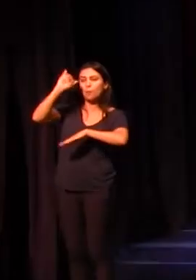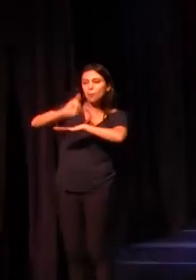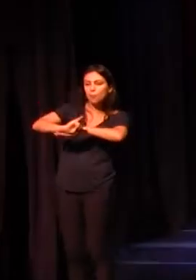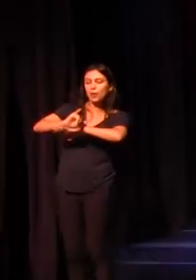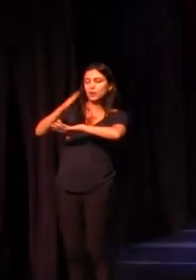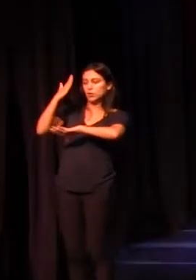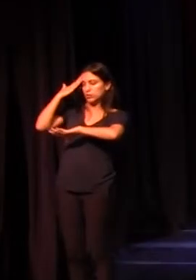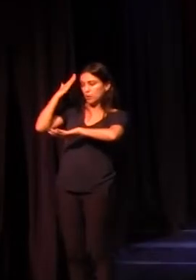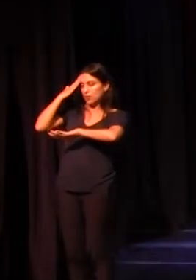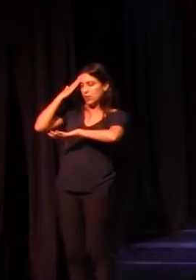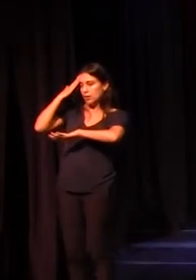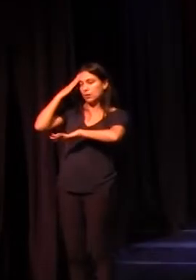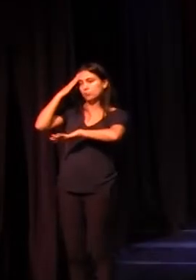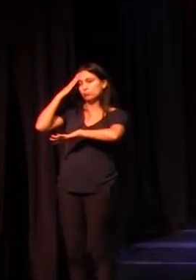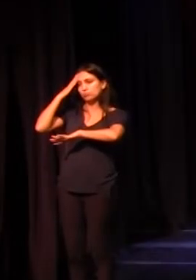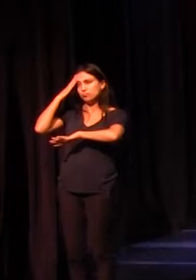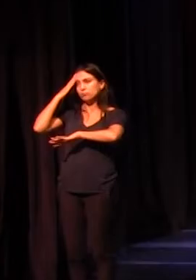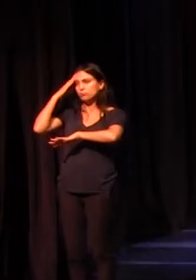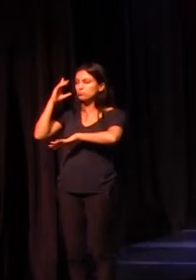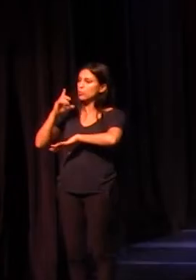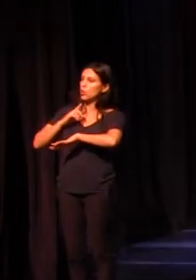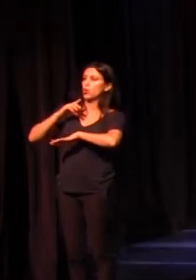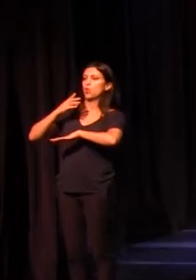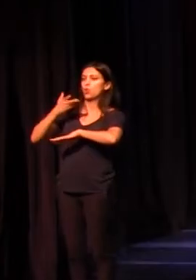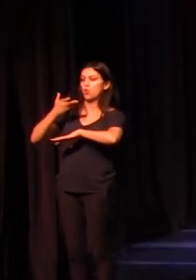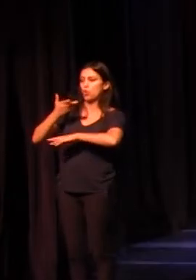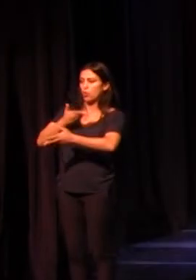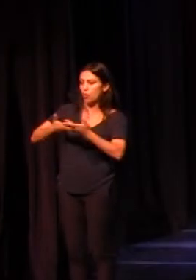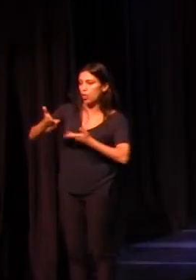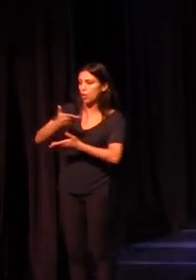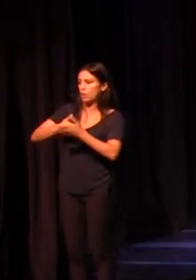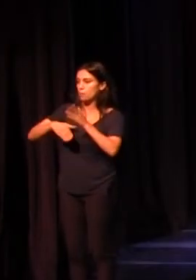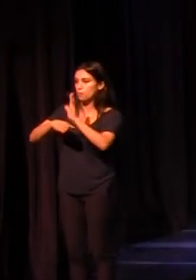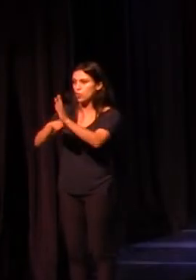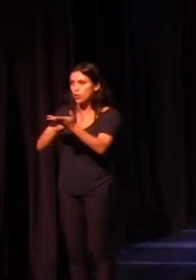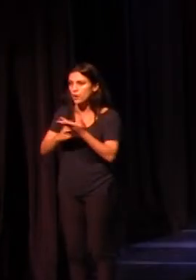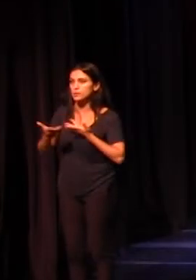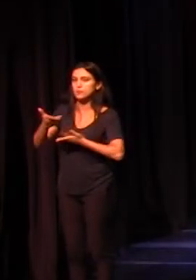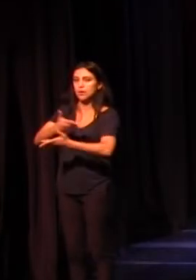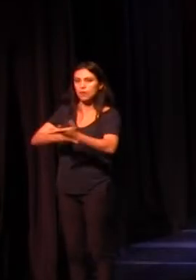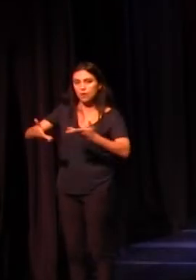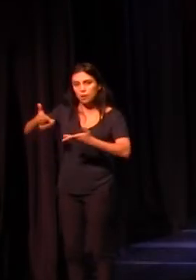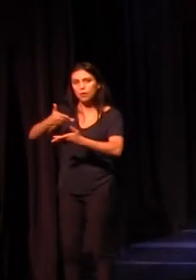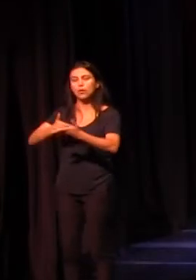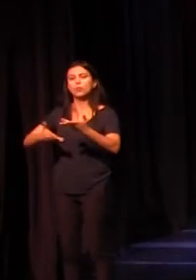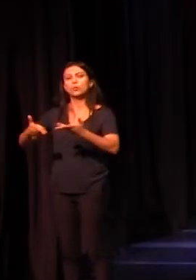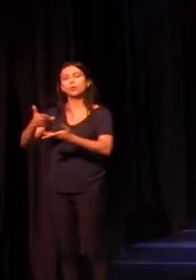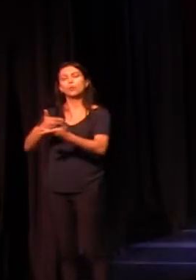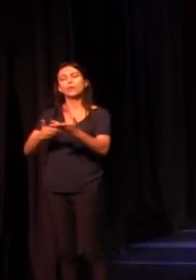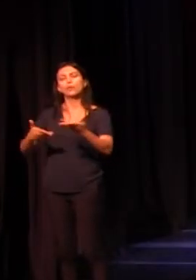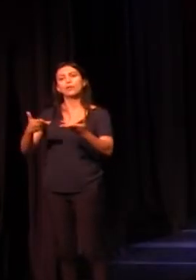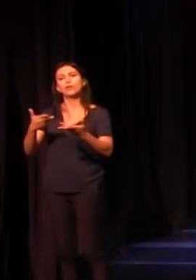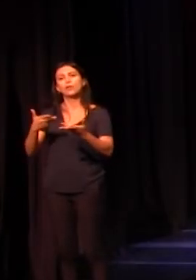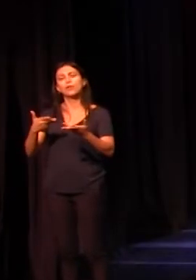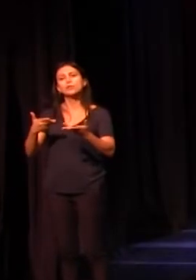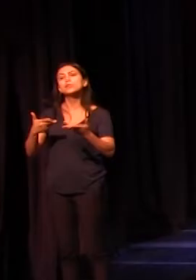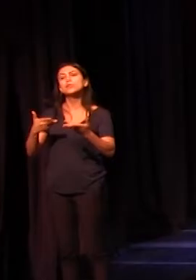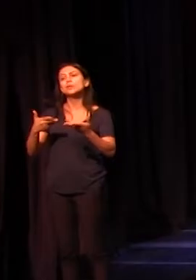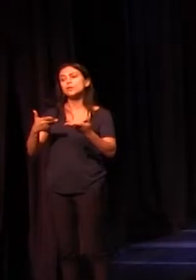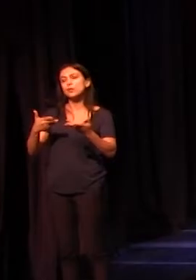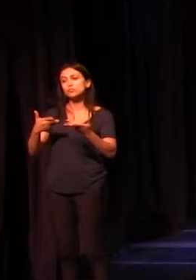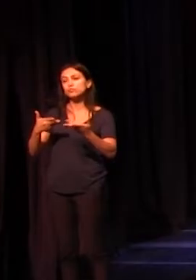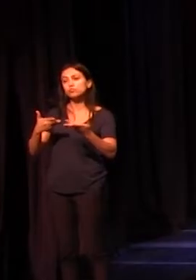temos lá a questão, né, de colaboração, e aí colocar, né, relacionar e estabelecer essa questão